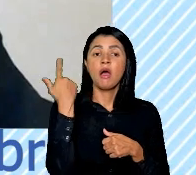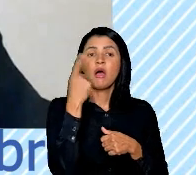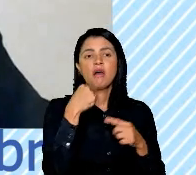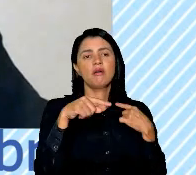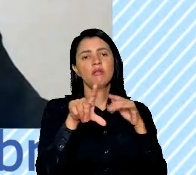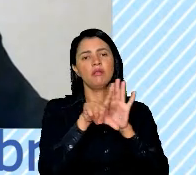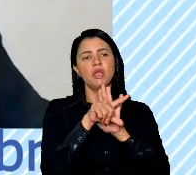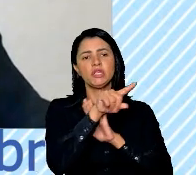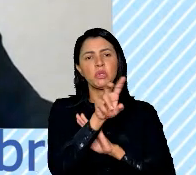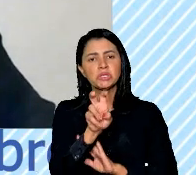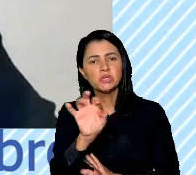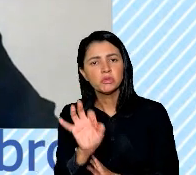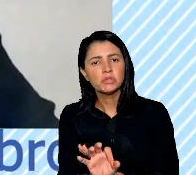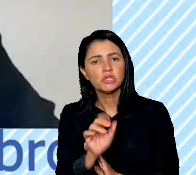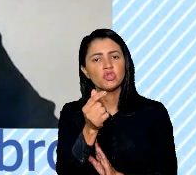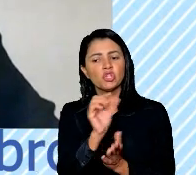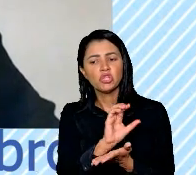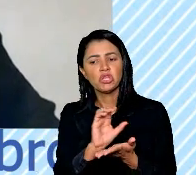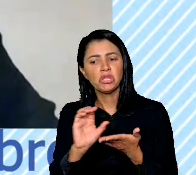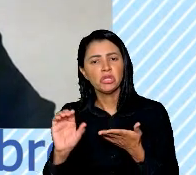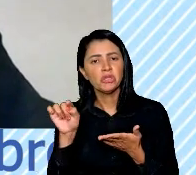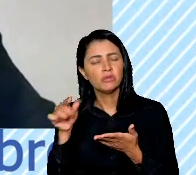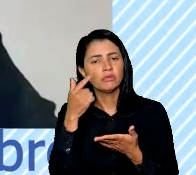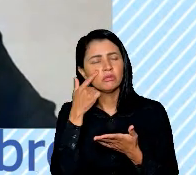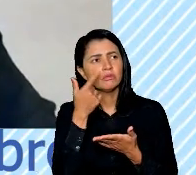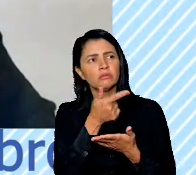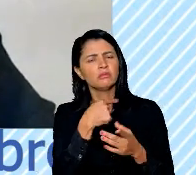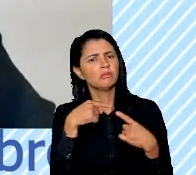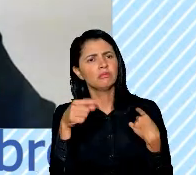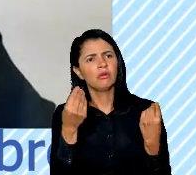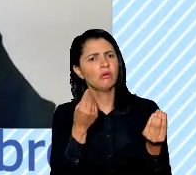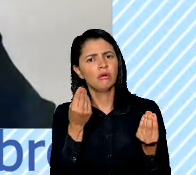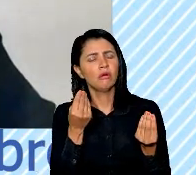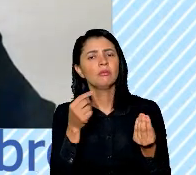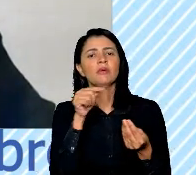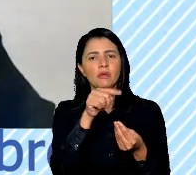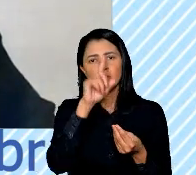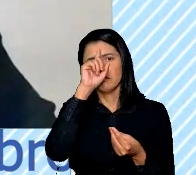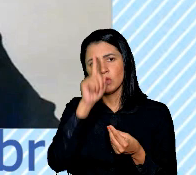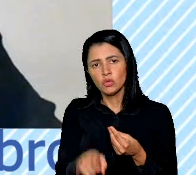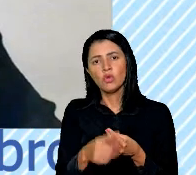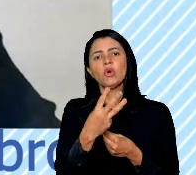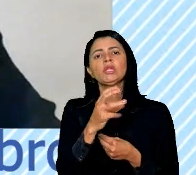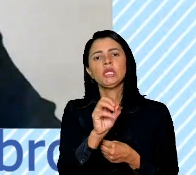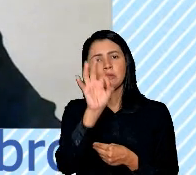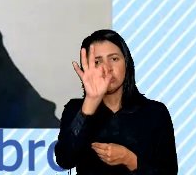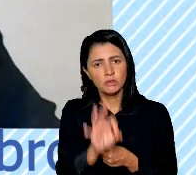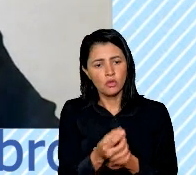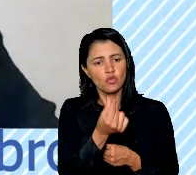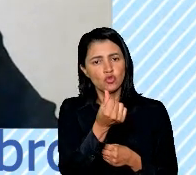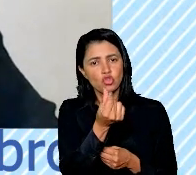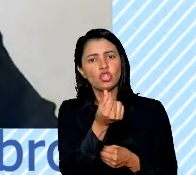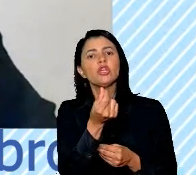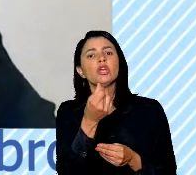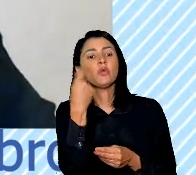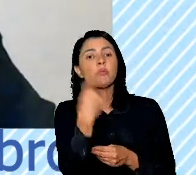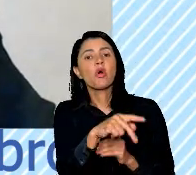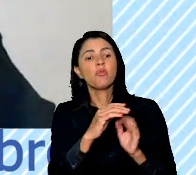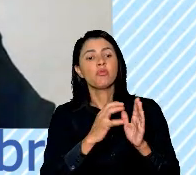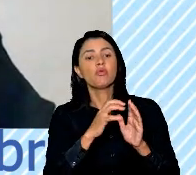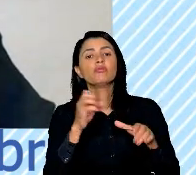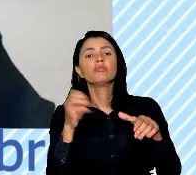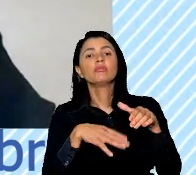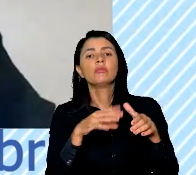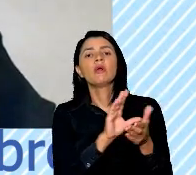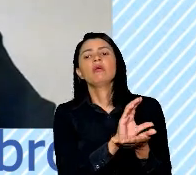5% dos recursos para as mulheres e determinou que 30% dos recursos do fundo partidário fossem